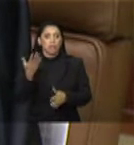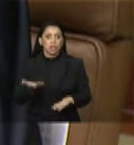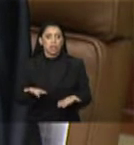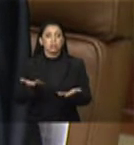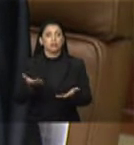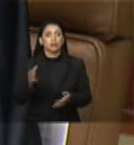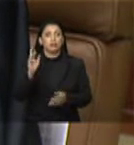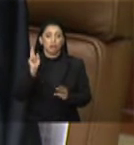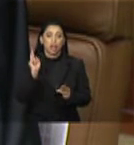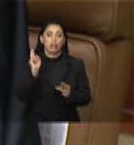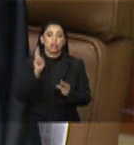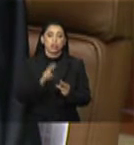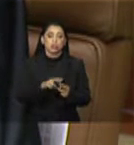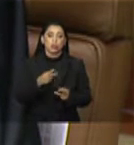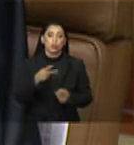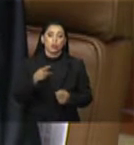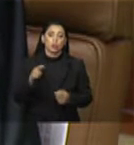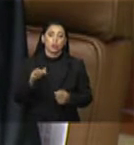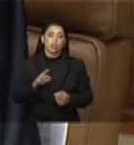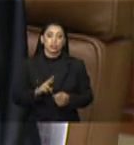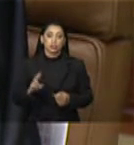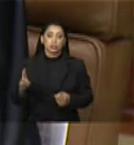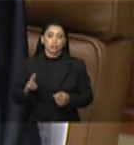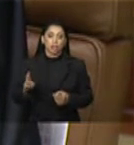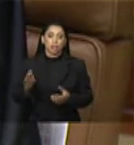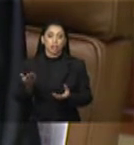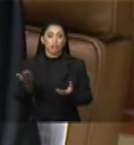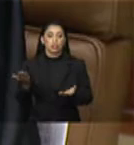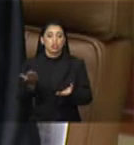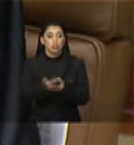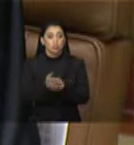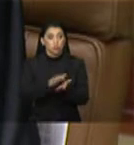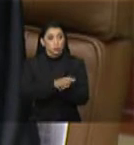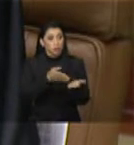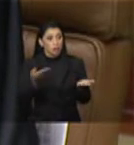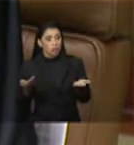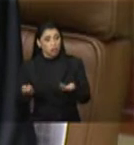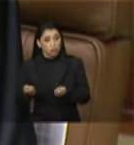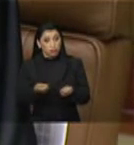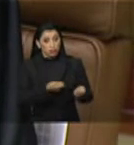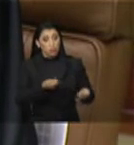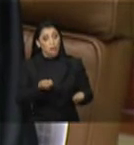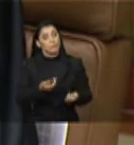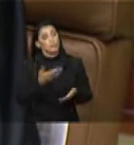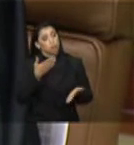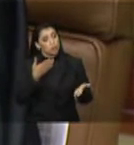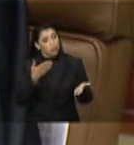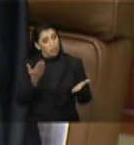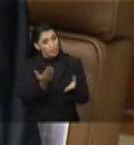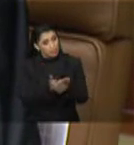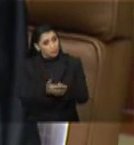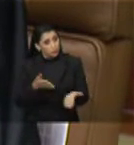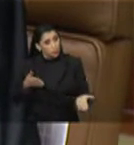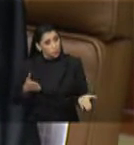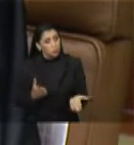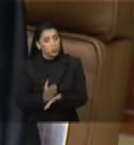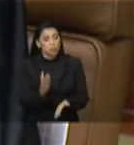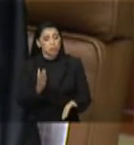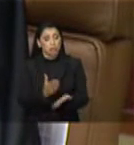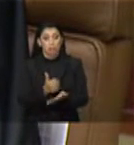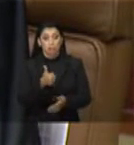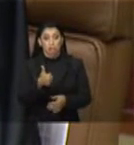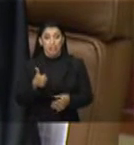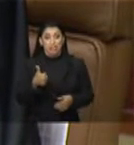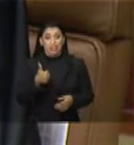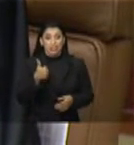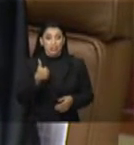finais A Procuradoria Geral da República veio os autos opinou pela procedência da ação e em